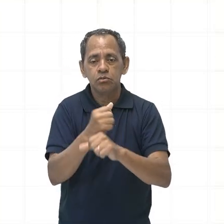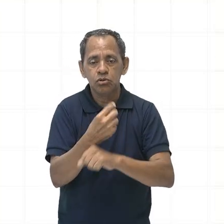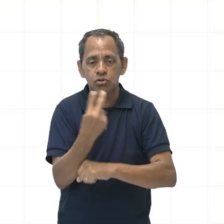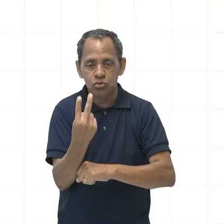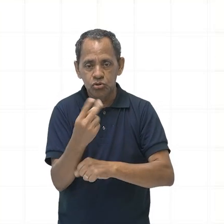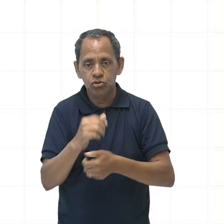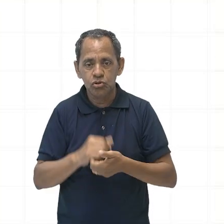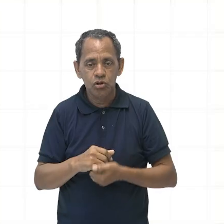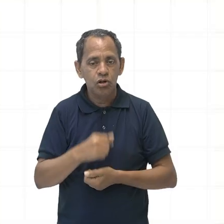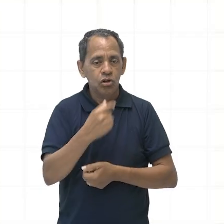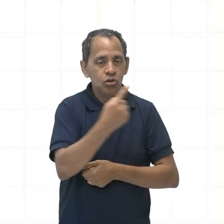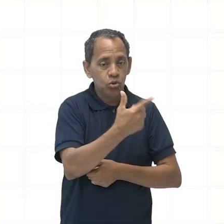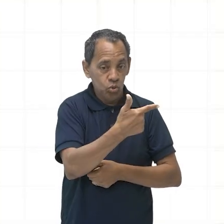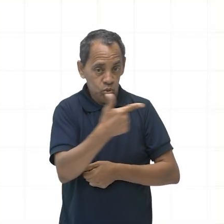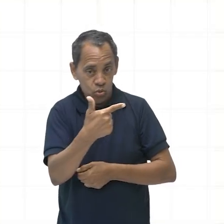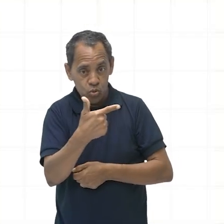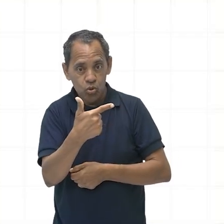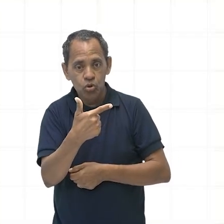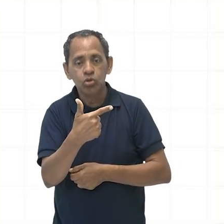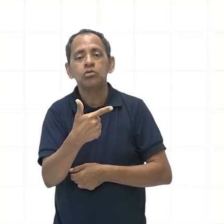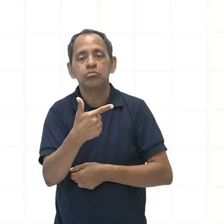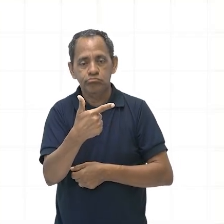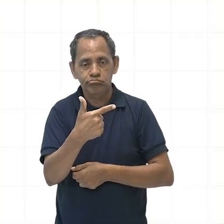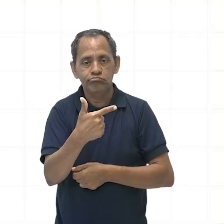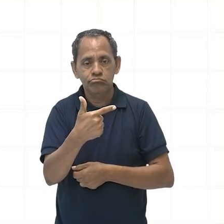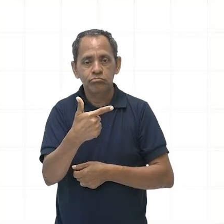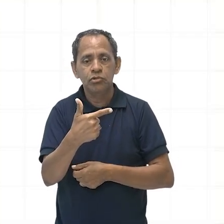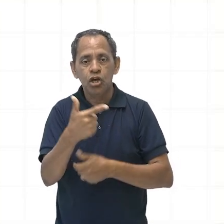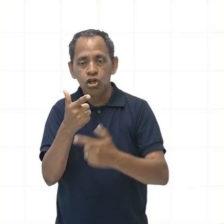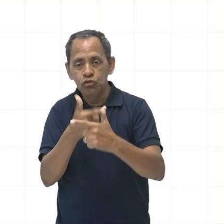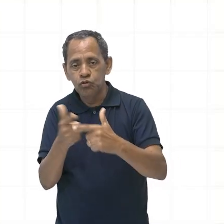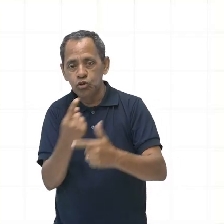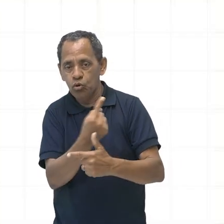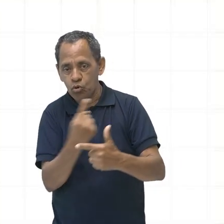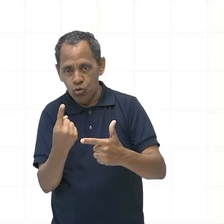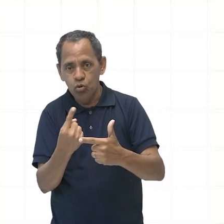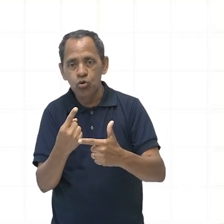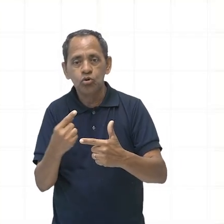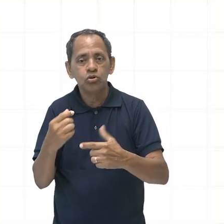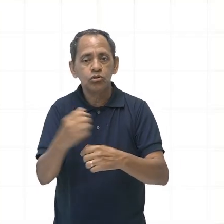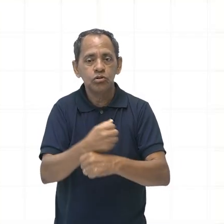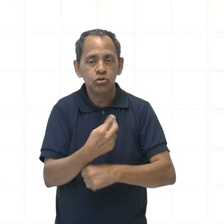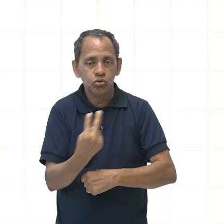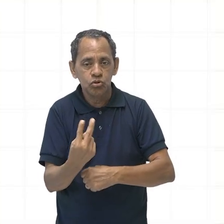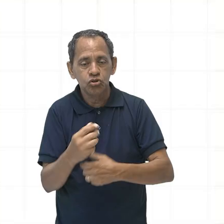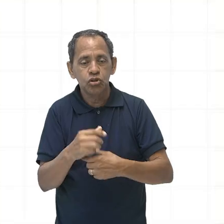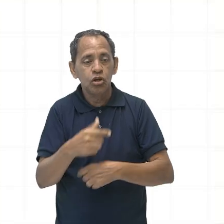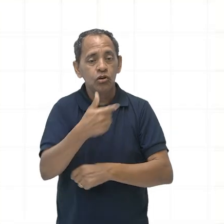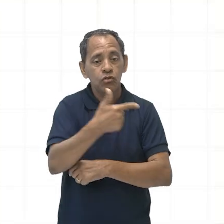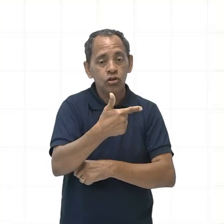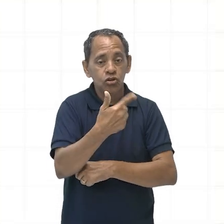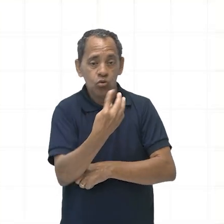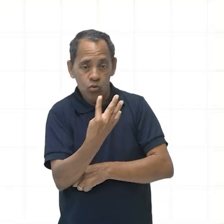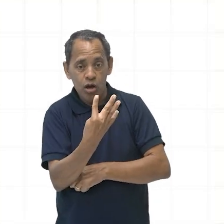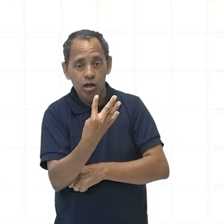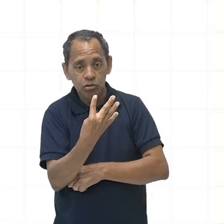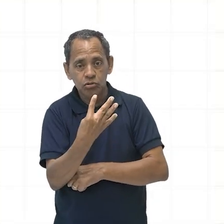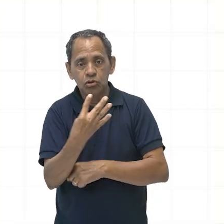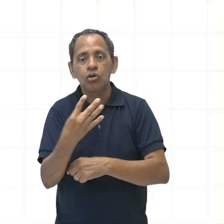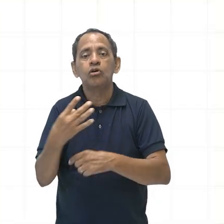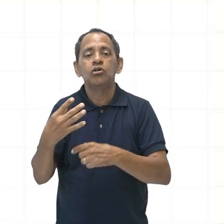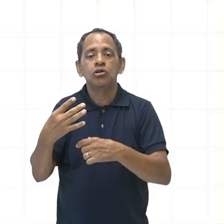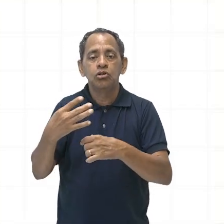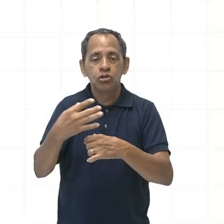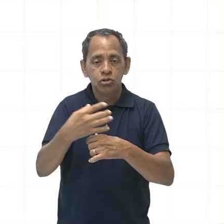22 por 11, a gente também vai encontrar 2. E se a gente dividir 24 por 12, a gente também vai